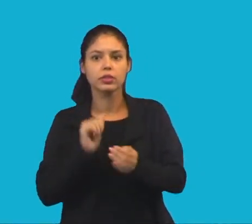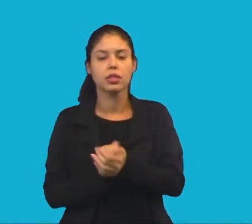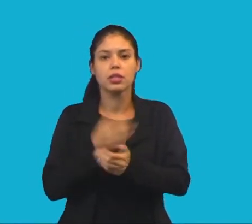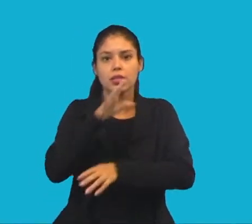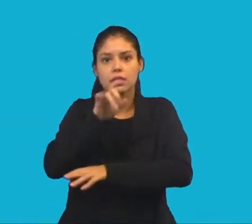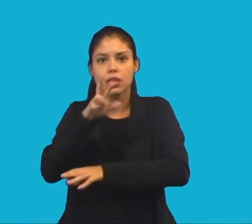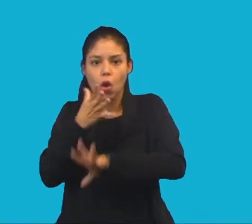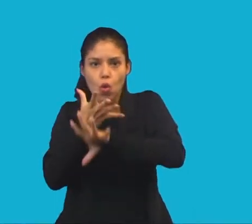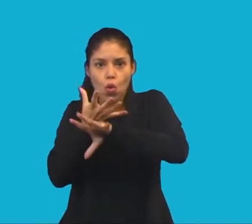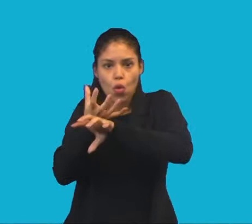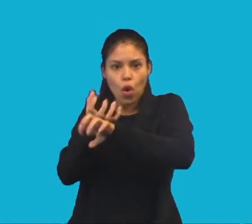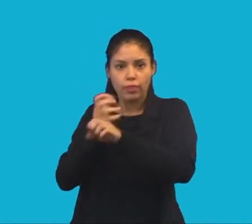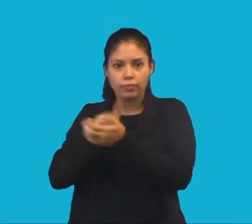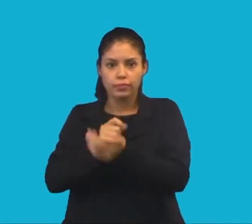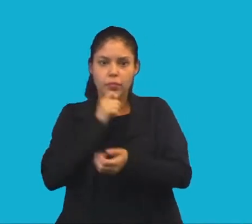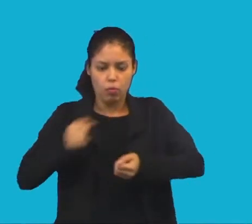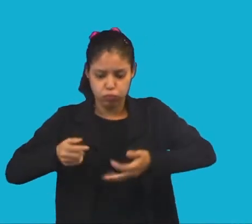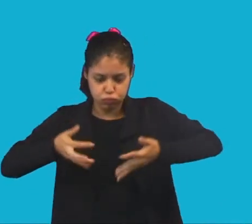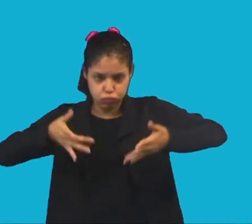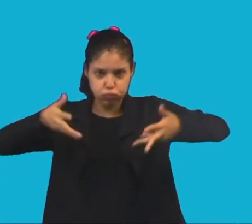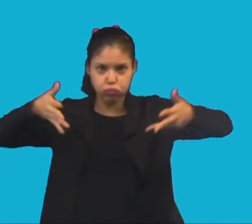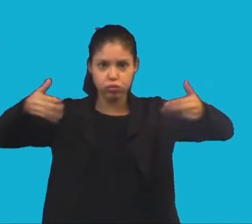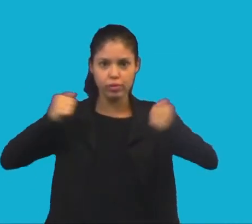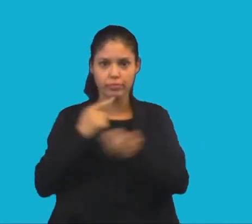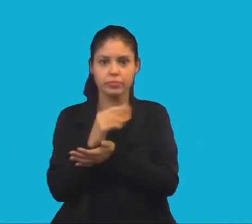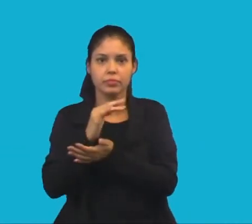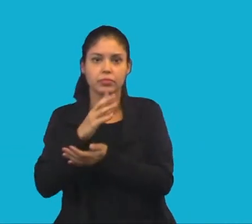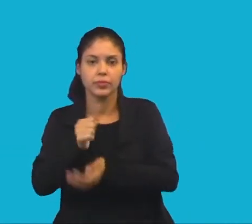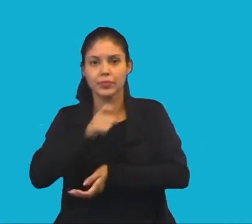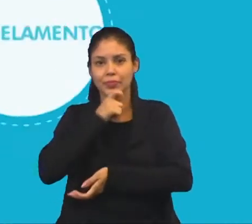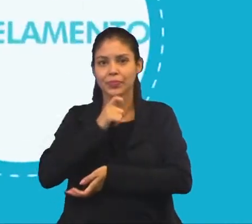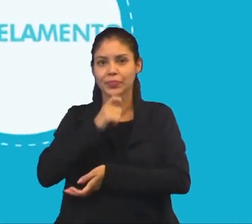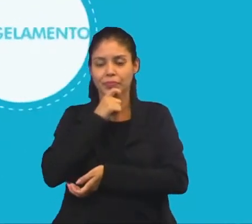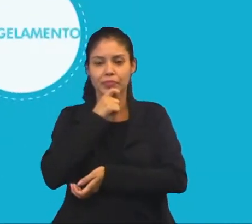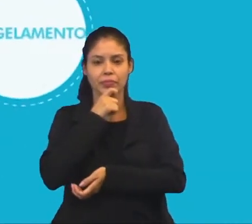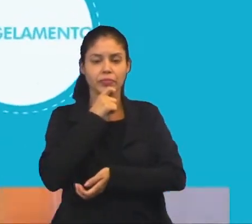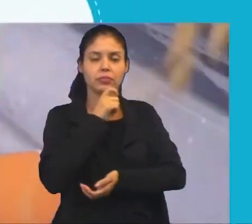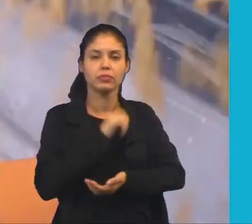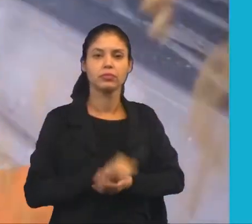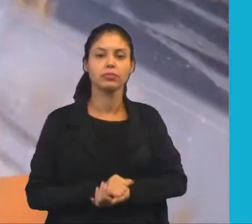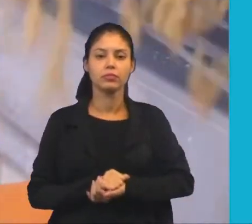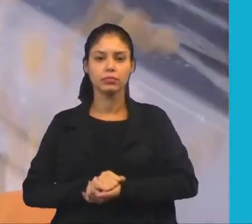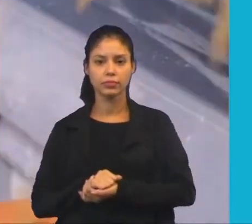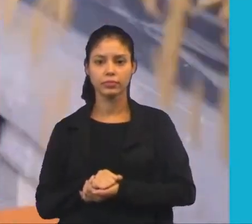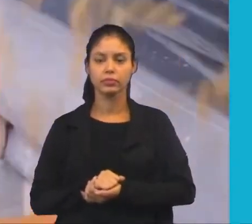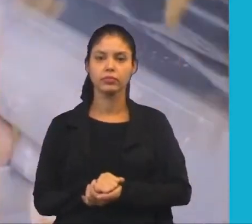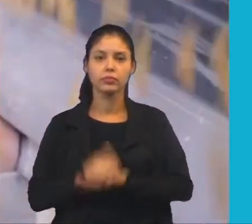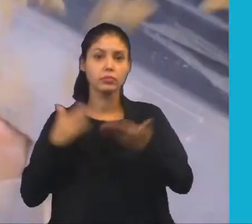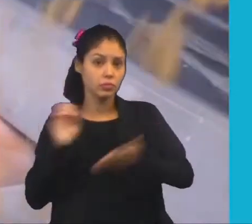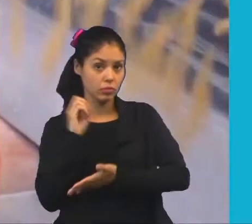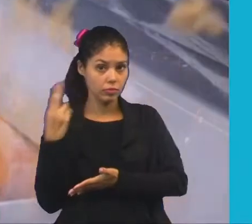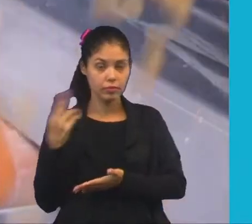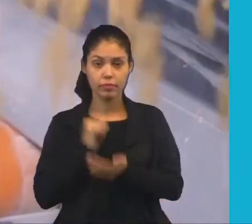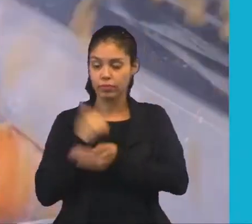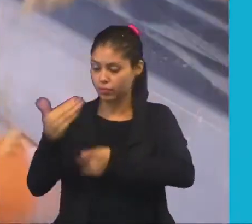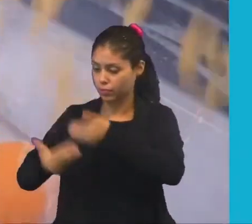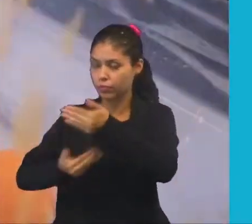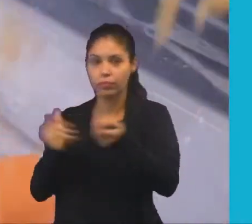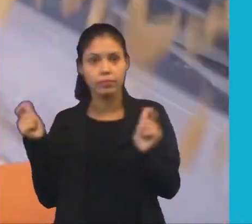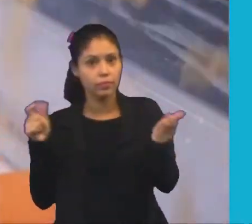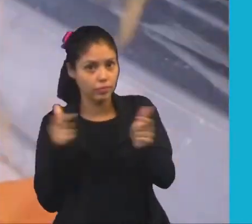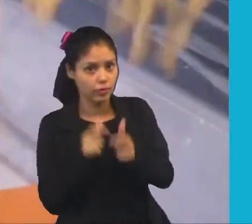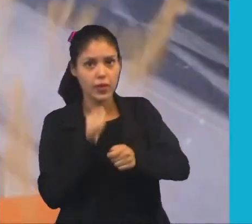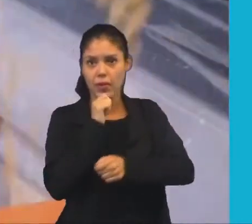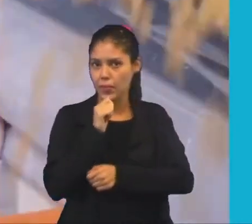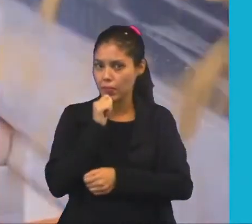secagem, fermentação, pasteurização, refrigeração, congelamento. Ou seja, processos mínimos que